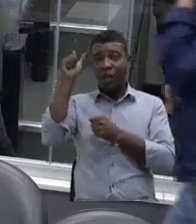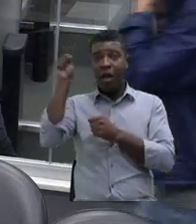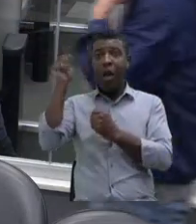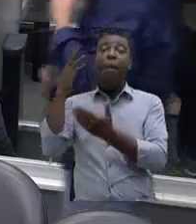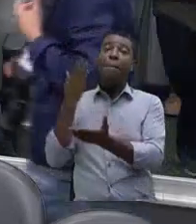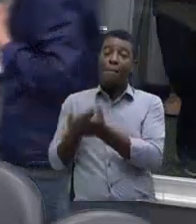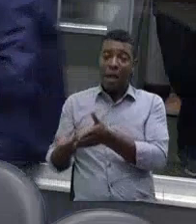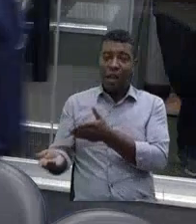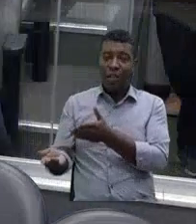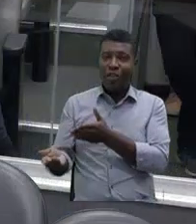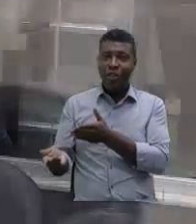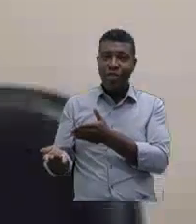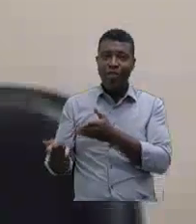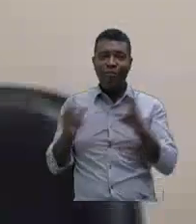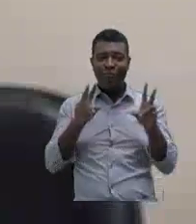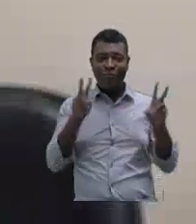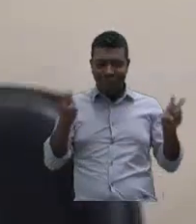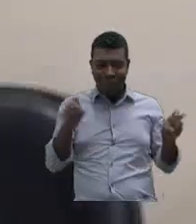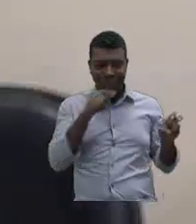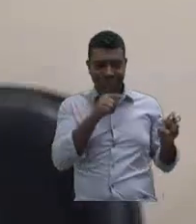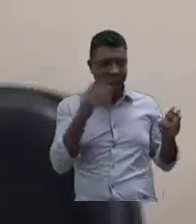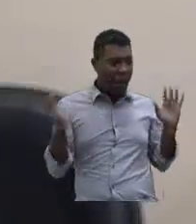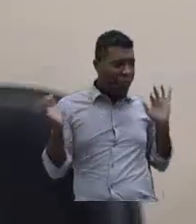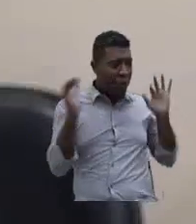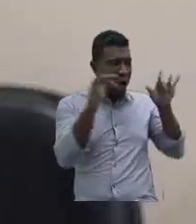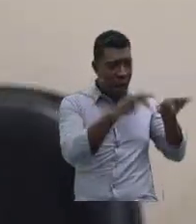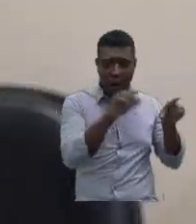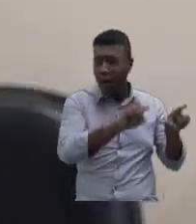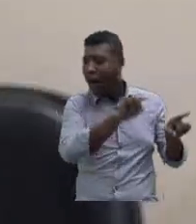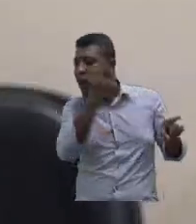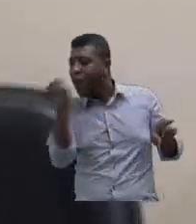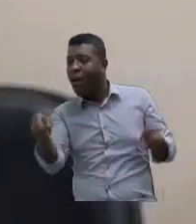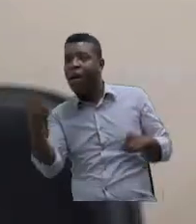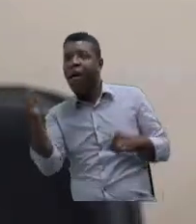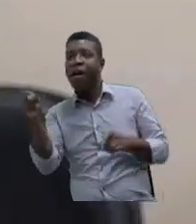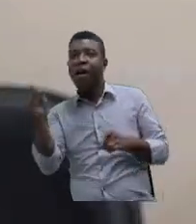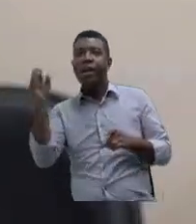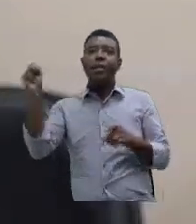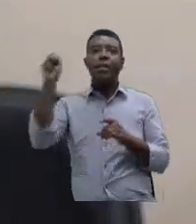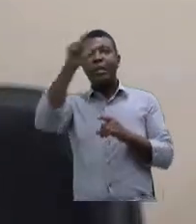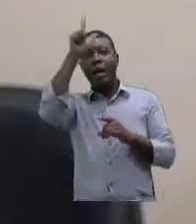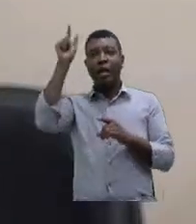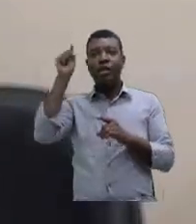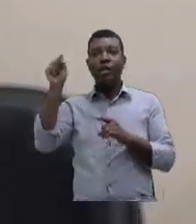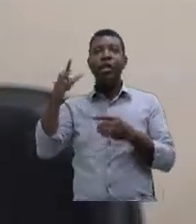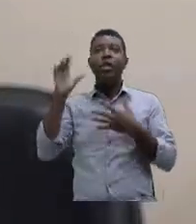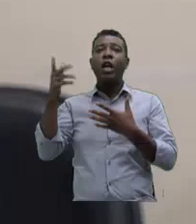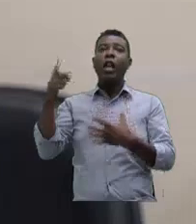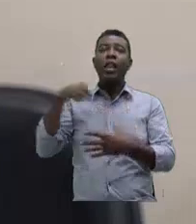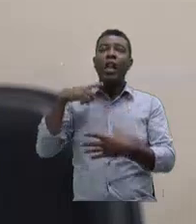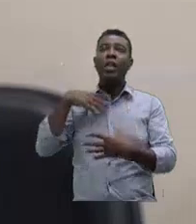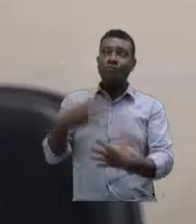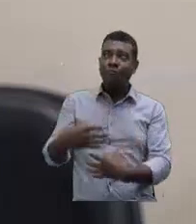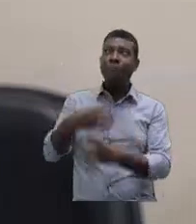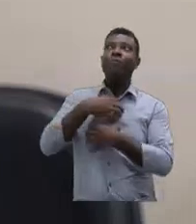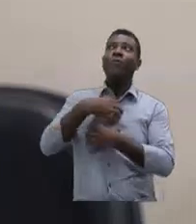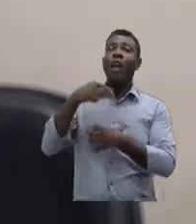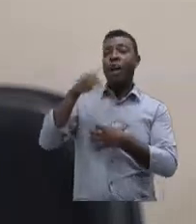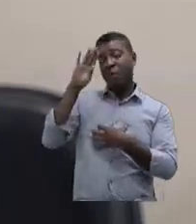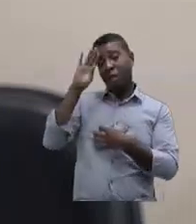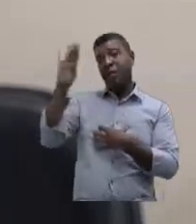foi abordado a questão específica de Santa Luzia, que foi vocacionada para essas questões dos grandes